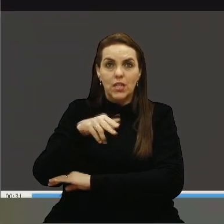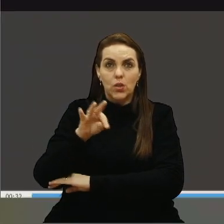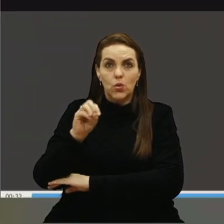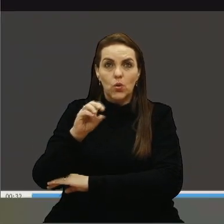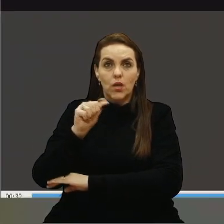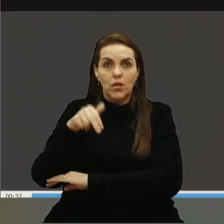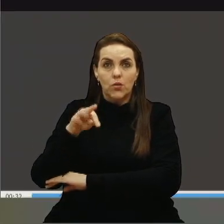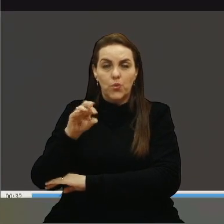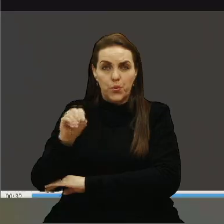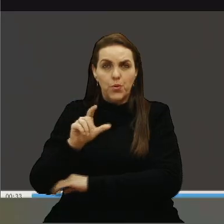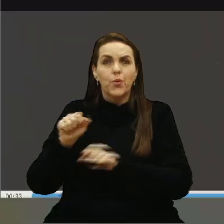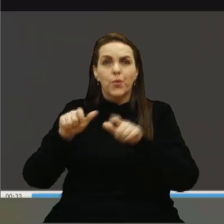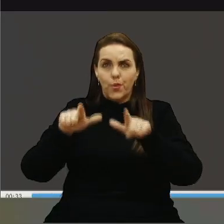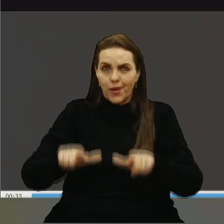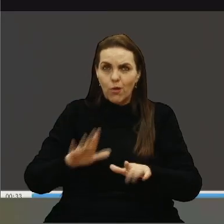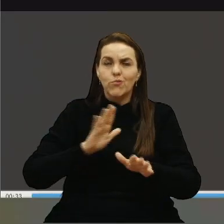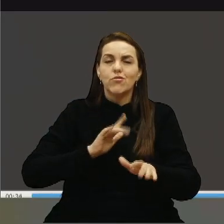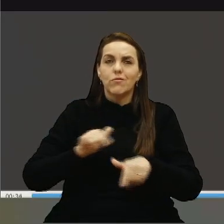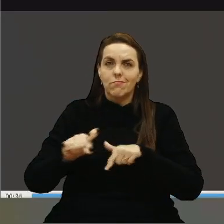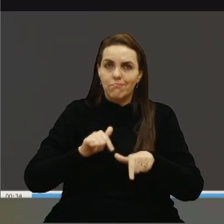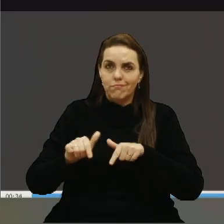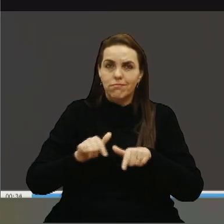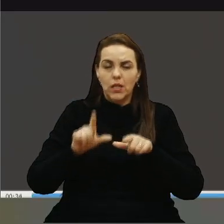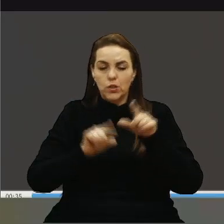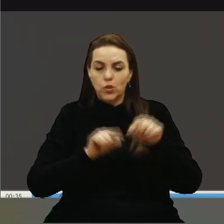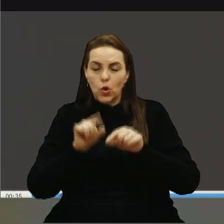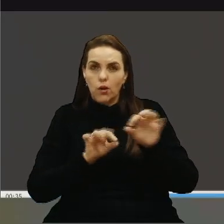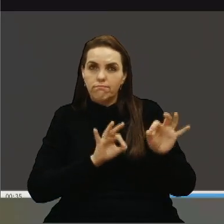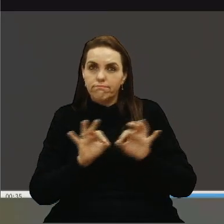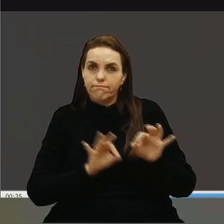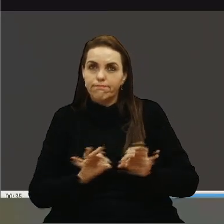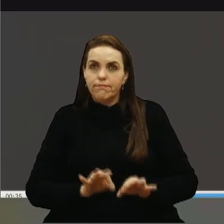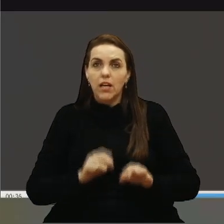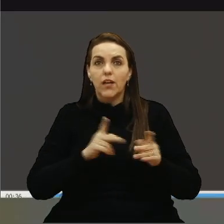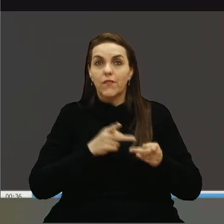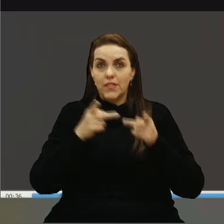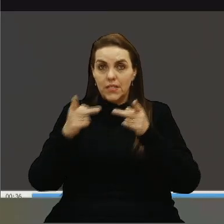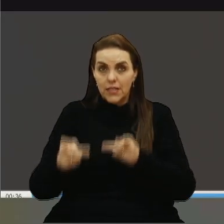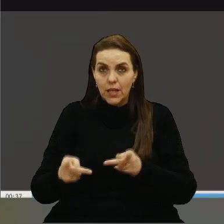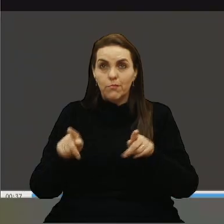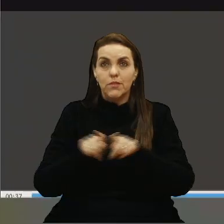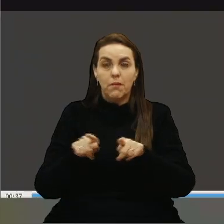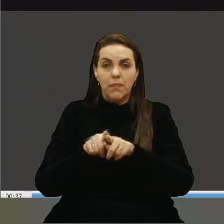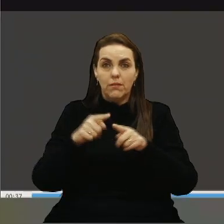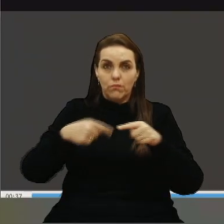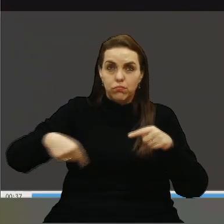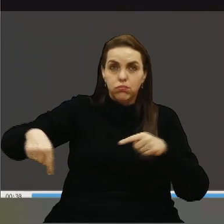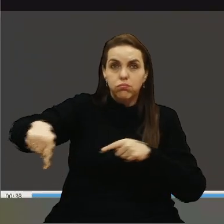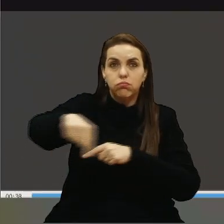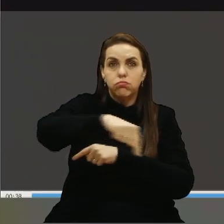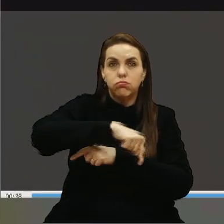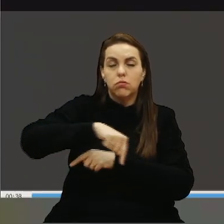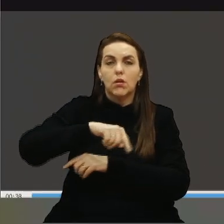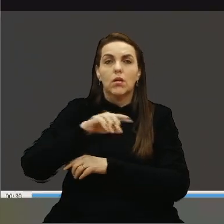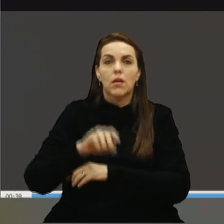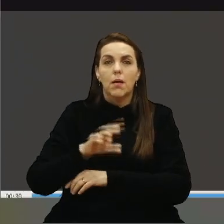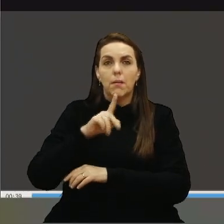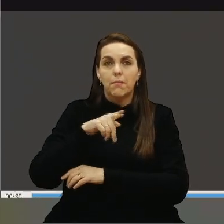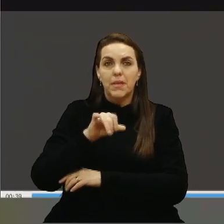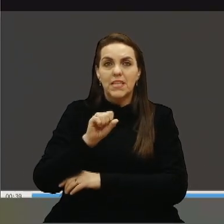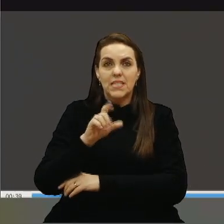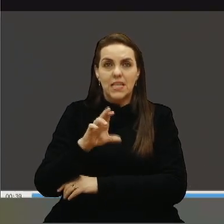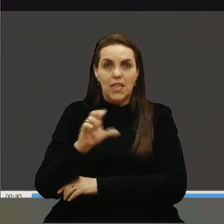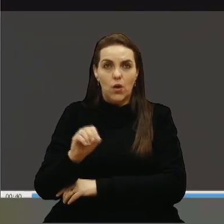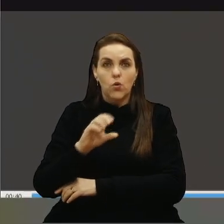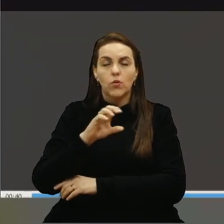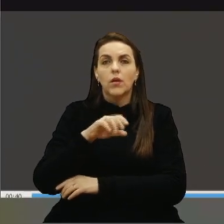que também, enfim, a gente já está trabalhando algumas alternativas. Visitamos o nosso piscinão, onde o Solete também já está trabalhando a questão de tentar rebaixar